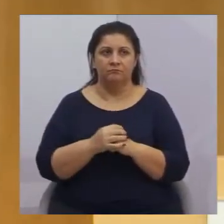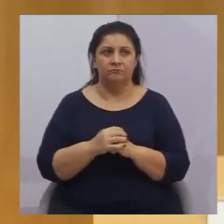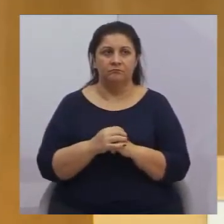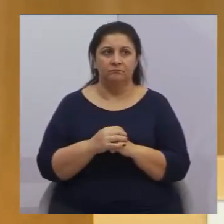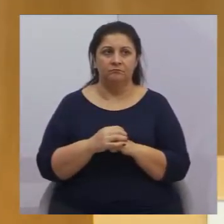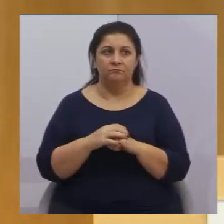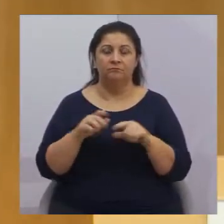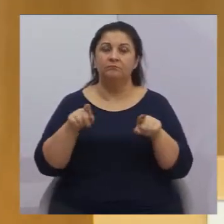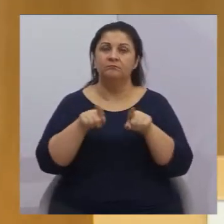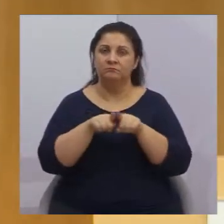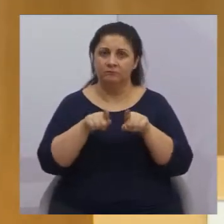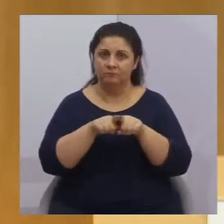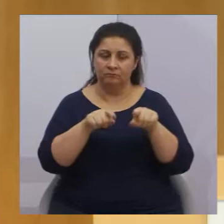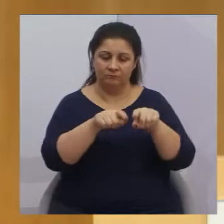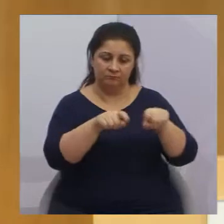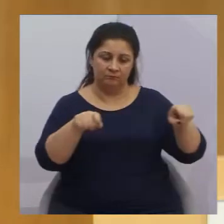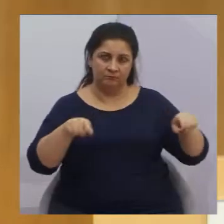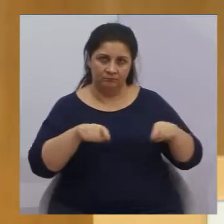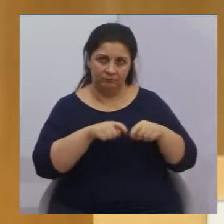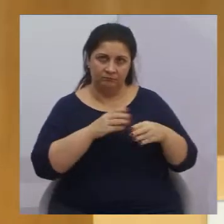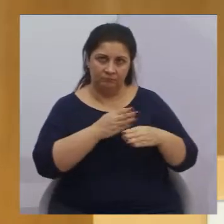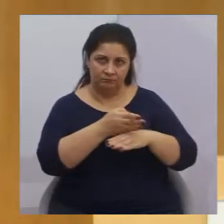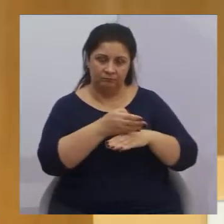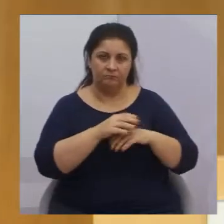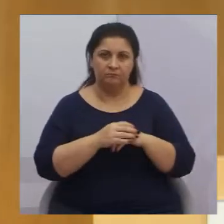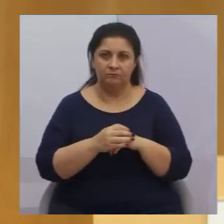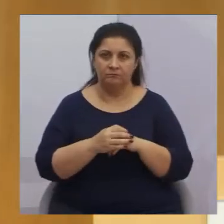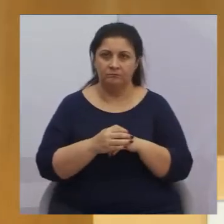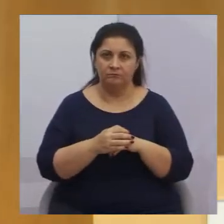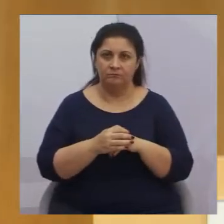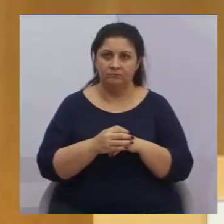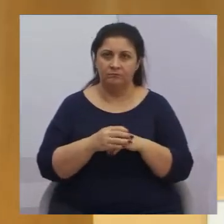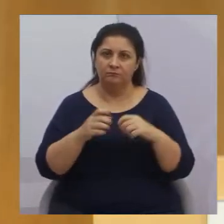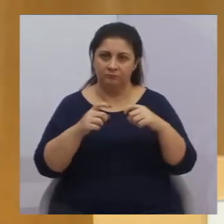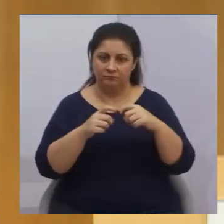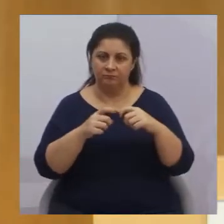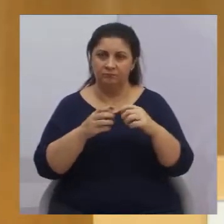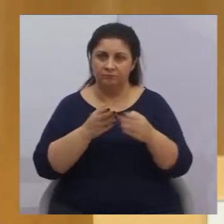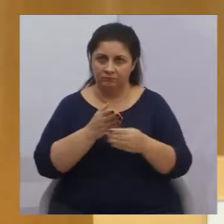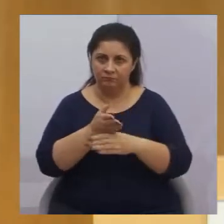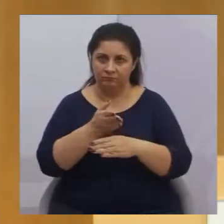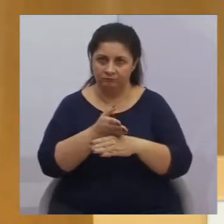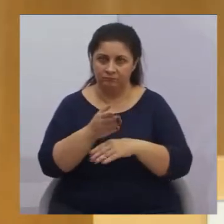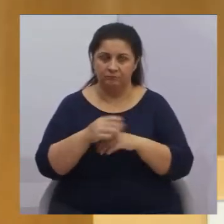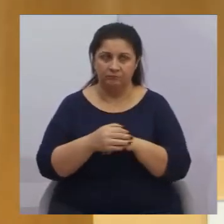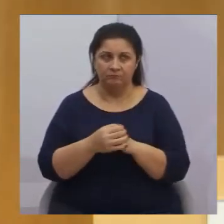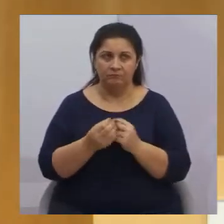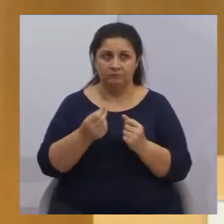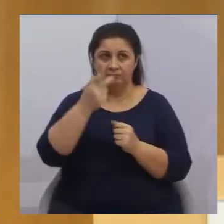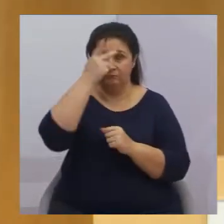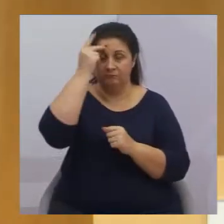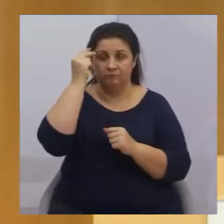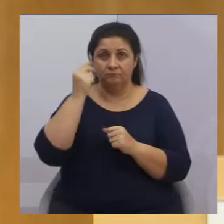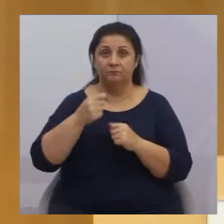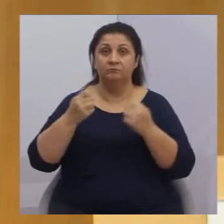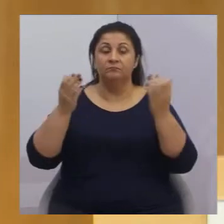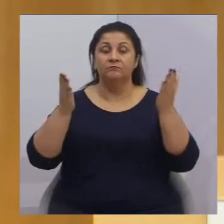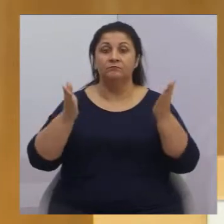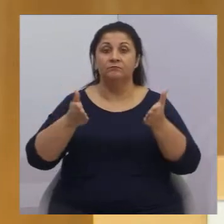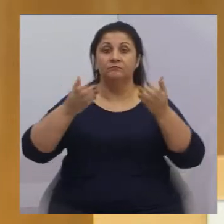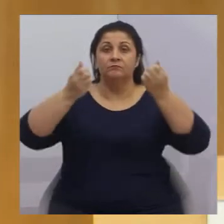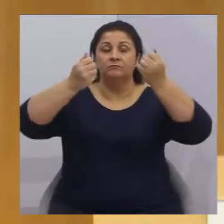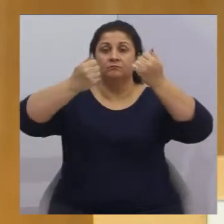atuo no consultório, com pacientes aí com diversas demandas. E hoje vim aqui falar um pouquinho para